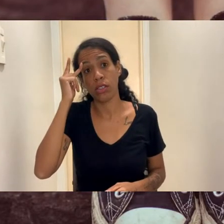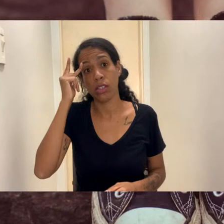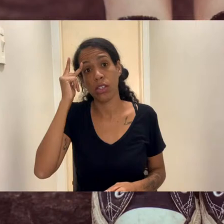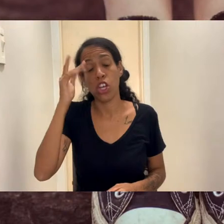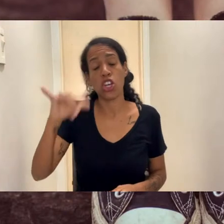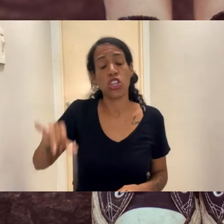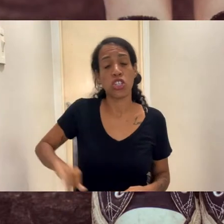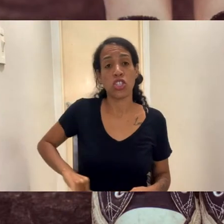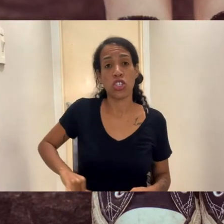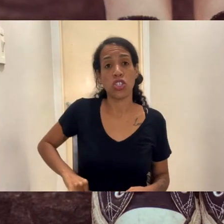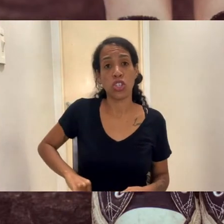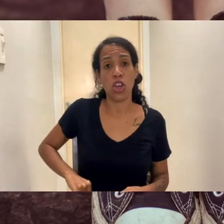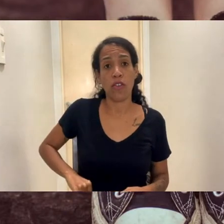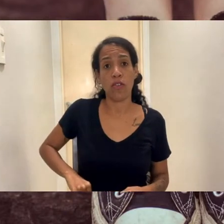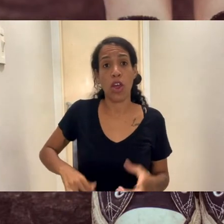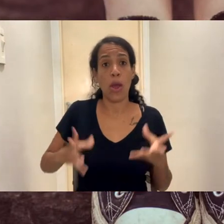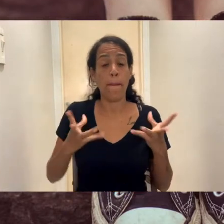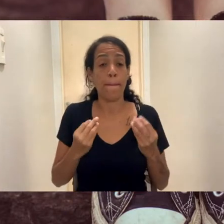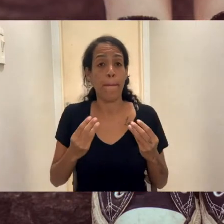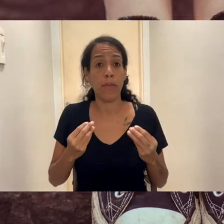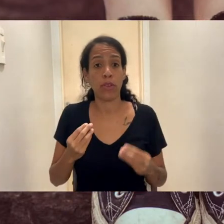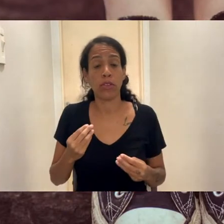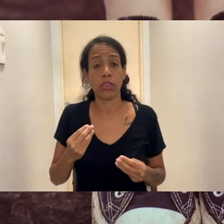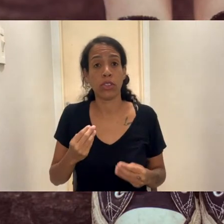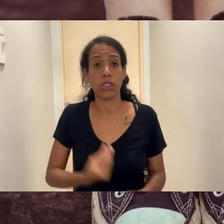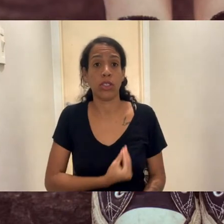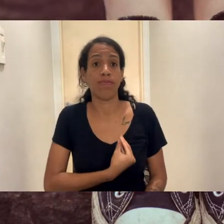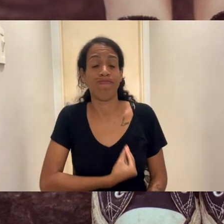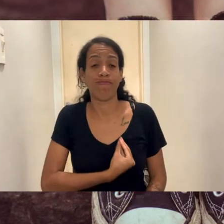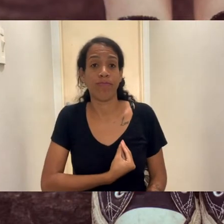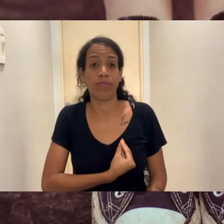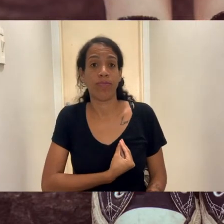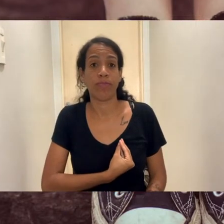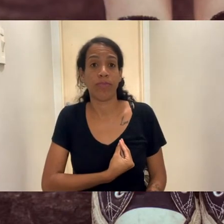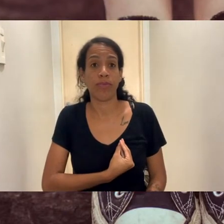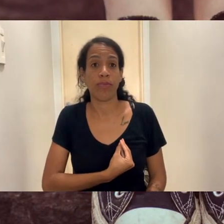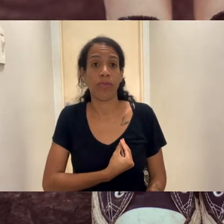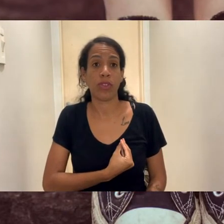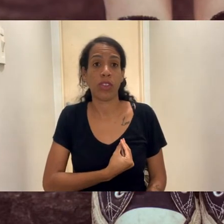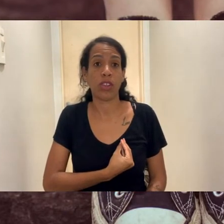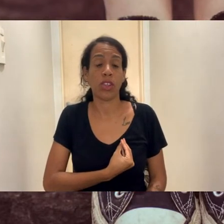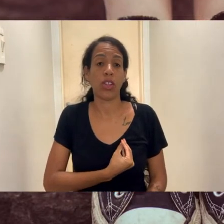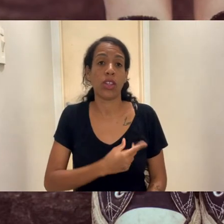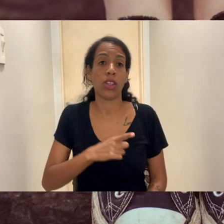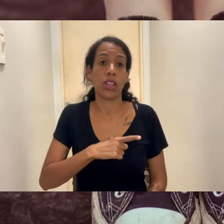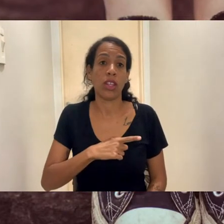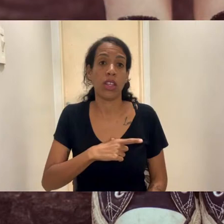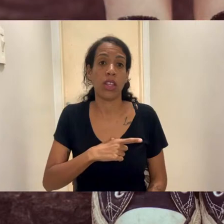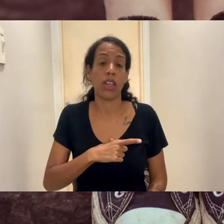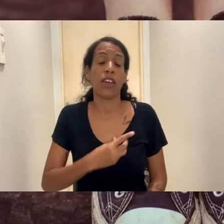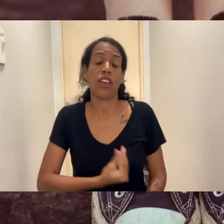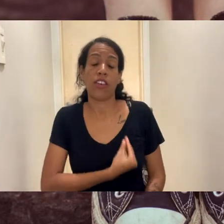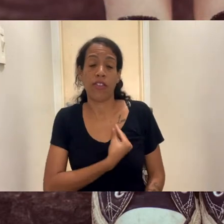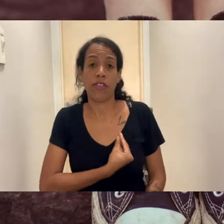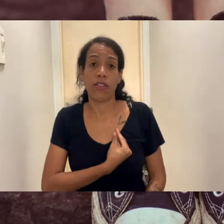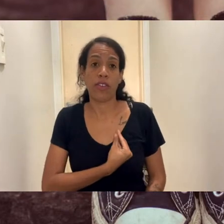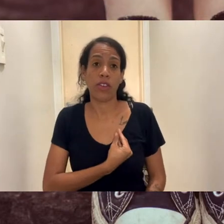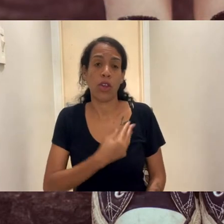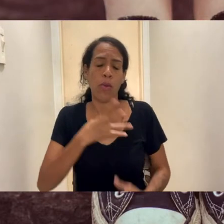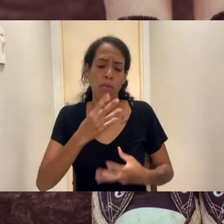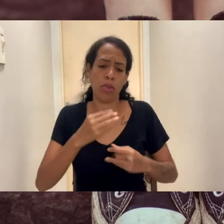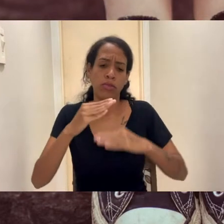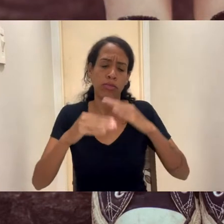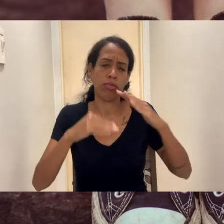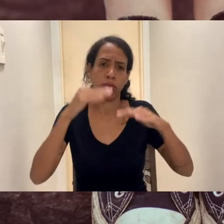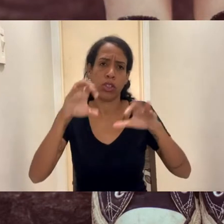sofrem muitos desses efeitos dessas estruturas, né, sociais que a gente vive. Durante muito tempo na